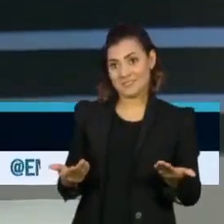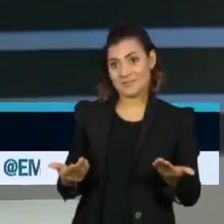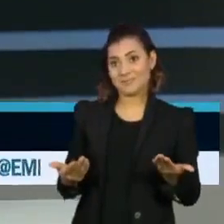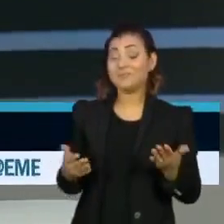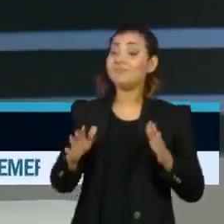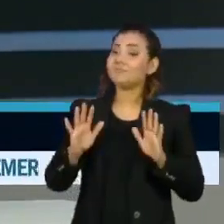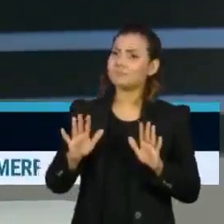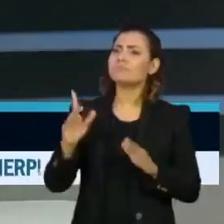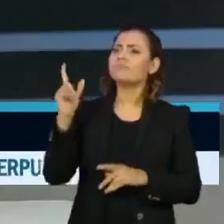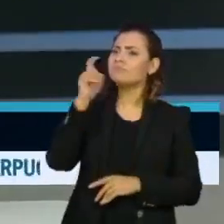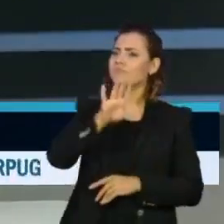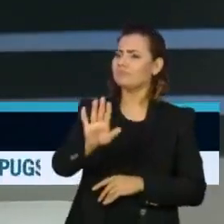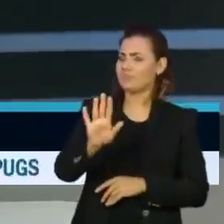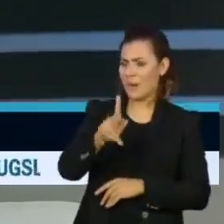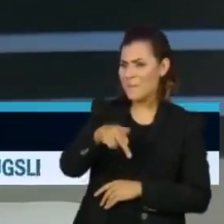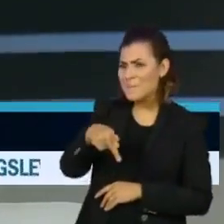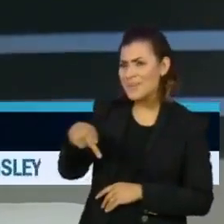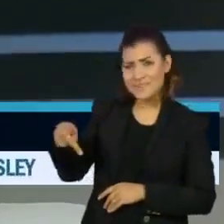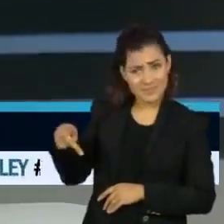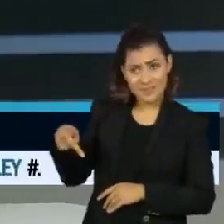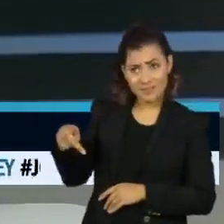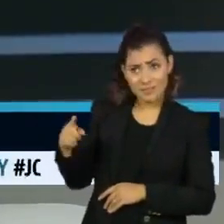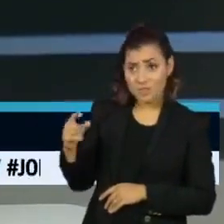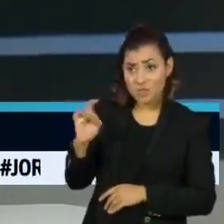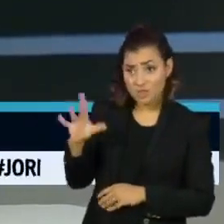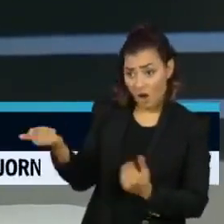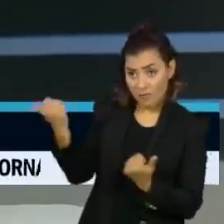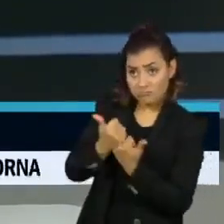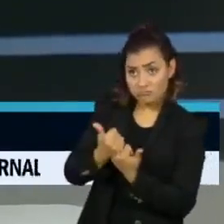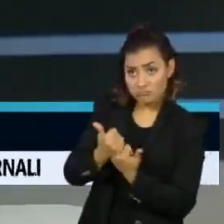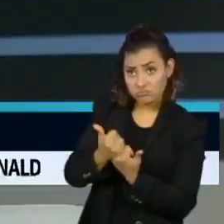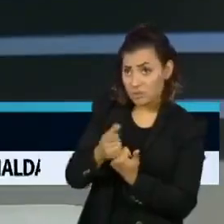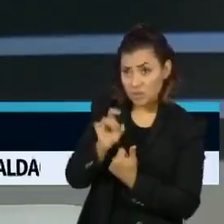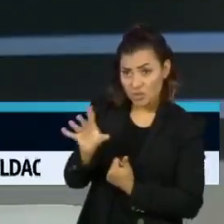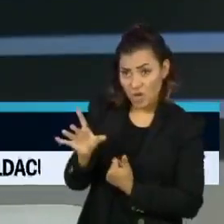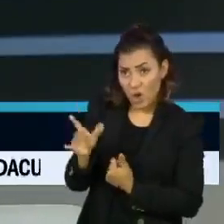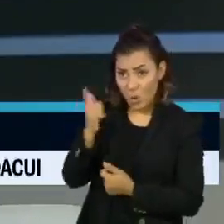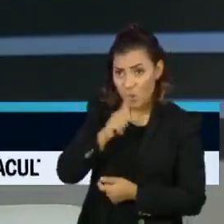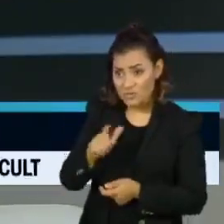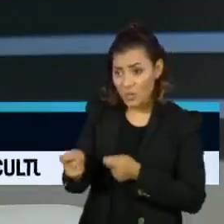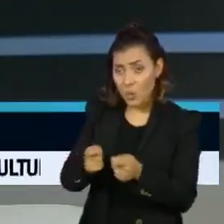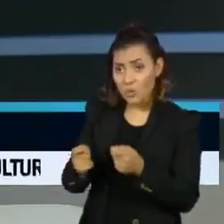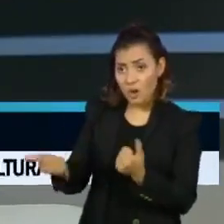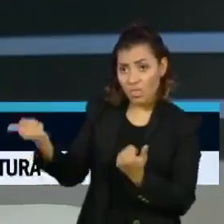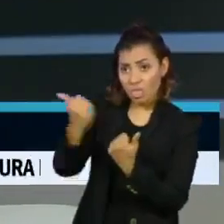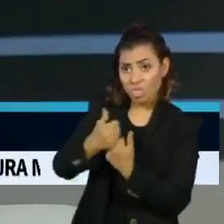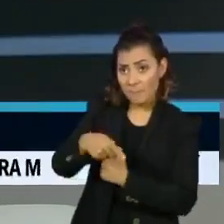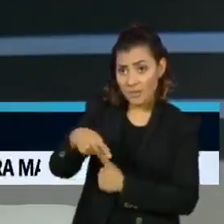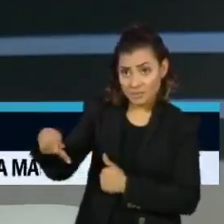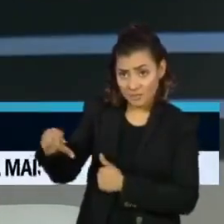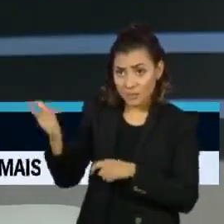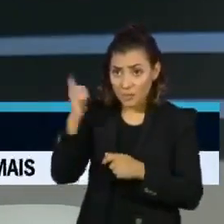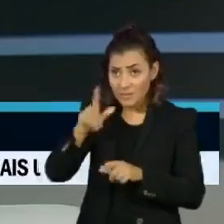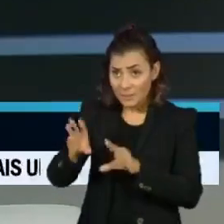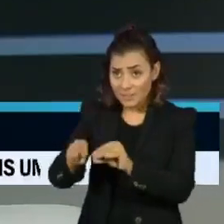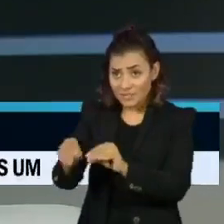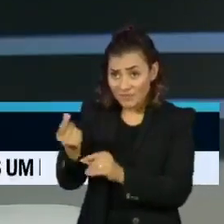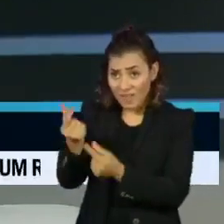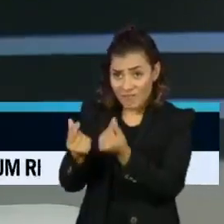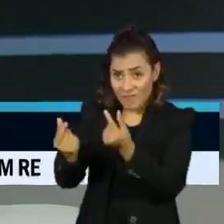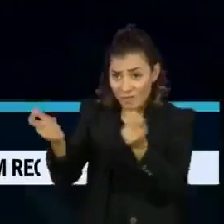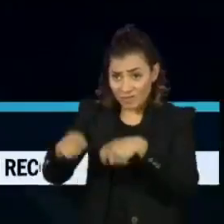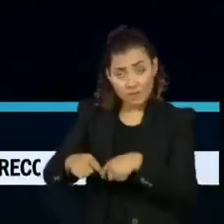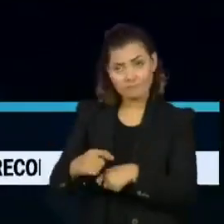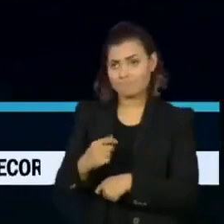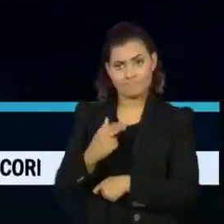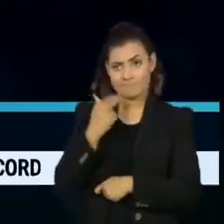difícil que o presidente possa, simplesmente pela mudança do controle da Petrobras, ter uma alteração de preços logo no primeiro